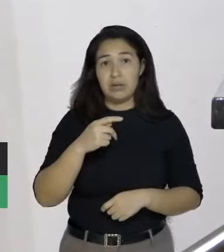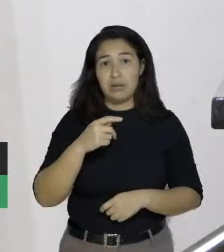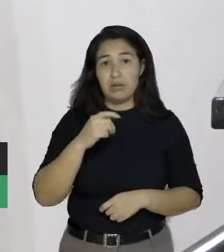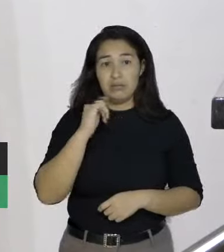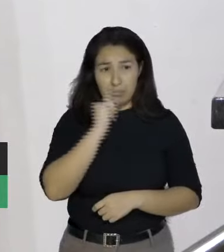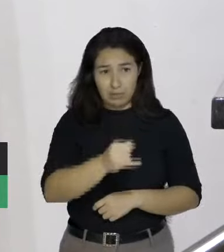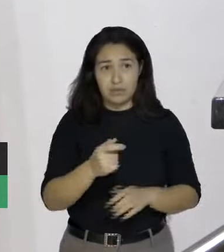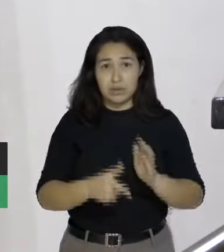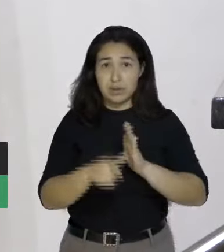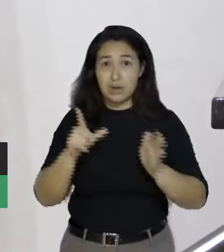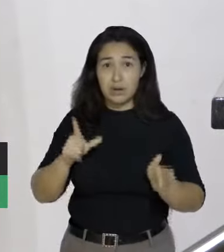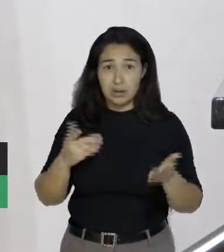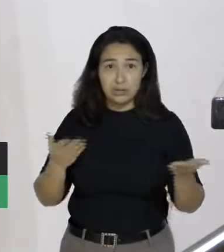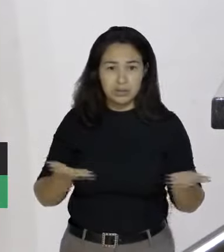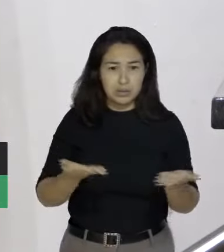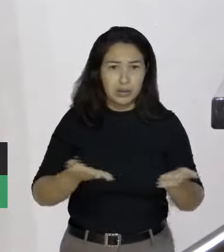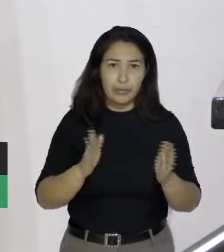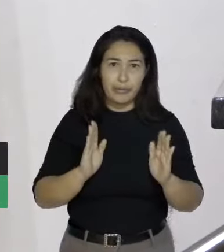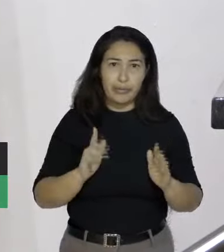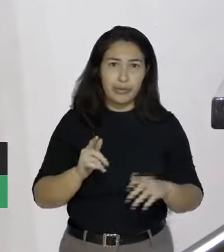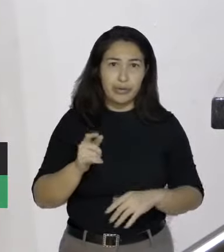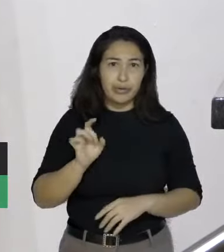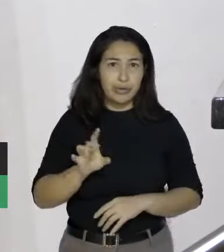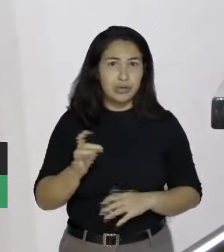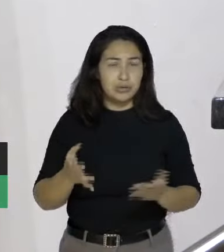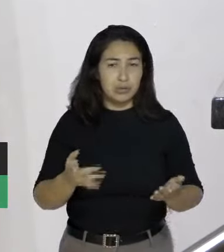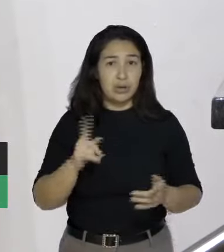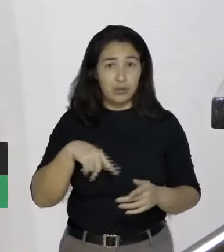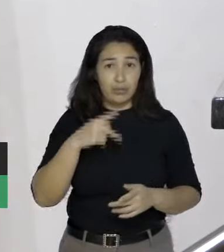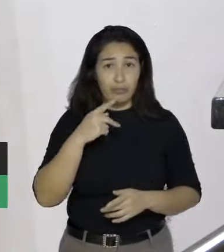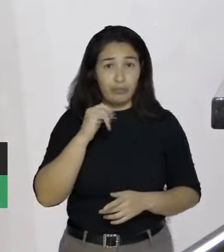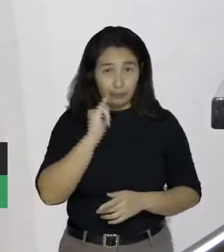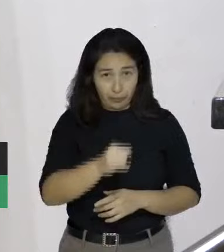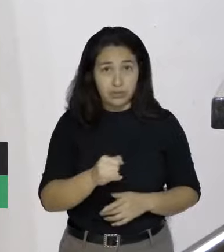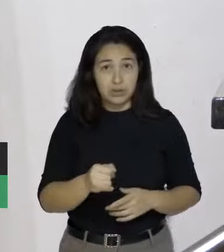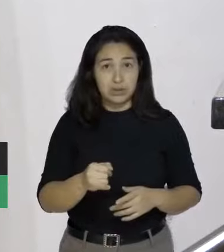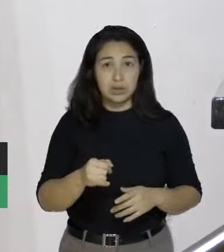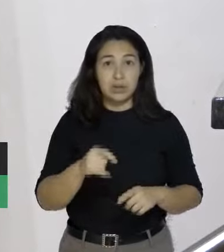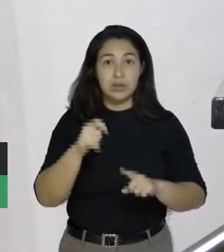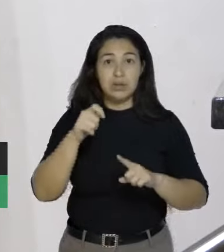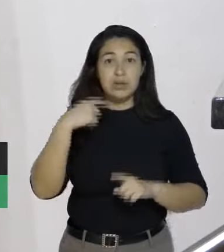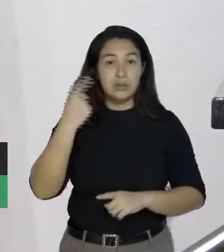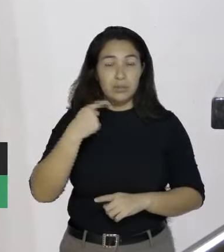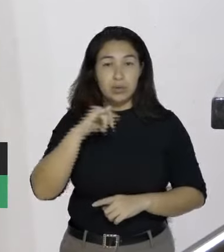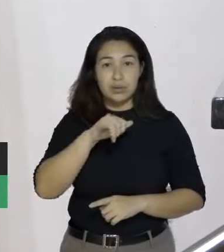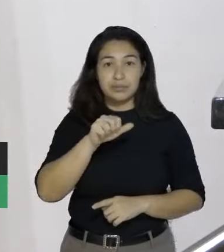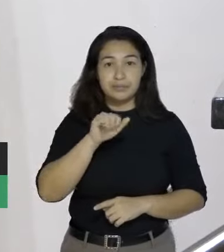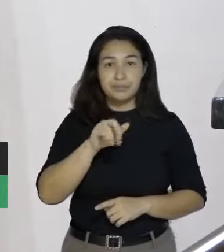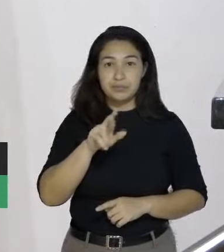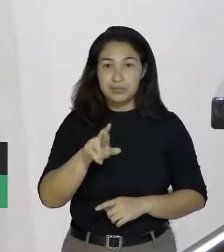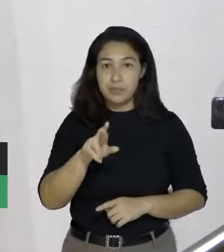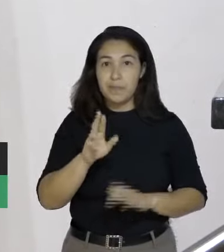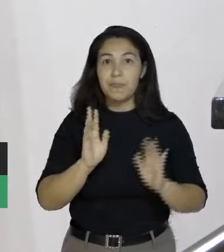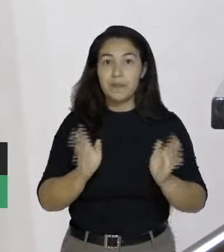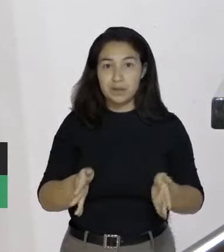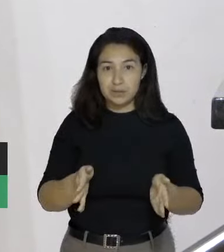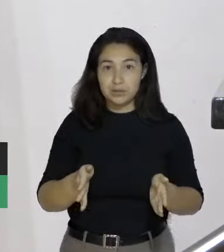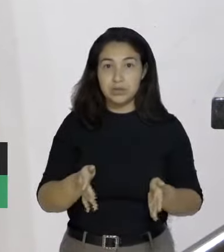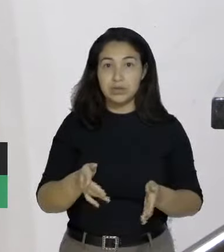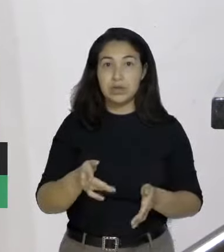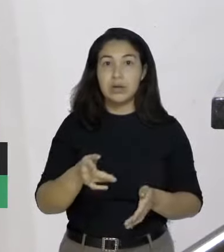2019 a senhora vem dizer isso em 2023 eu disse antes o deputado jairinhoto que já recebeu meus parabéns muitas vezes no dia